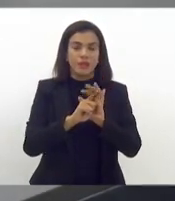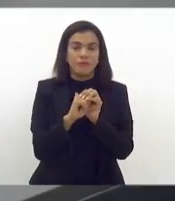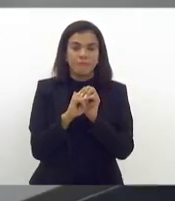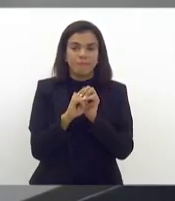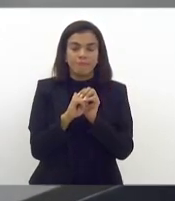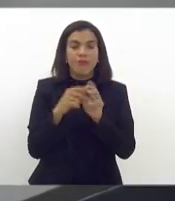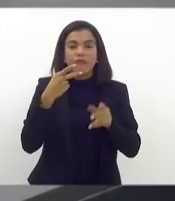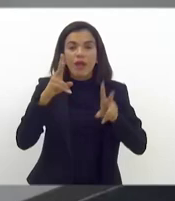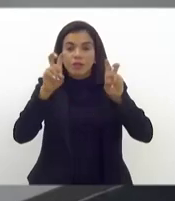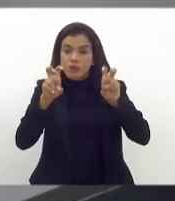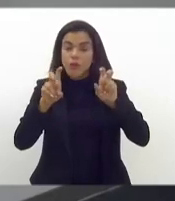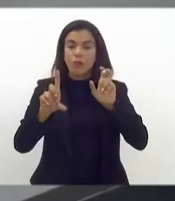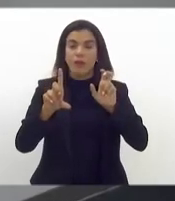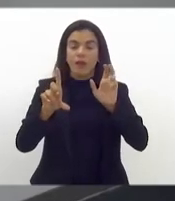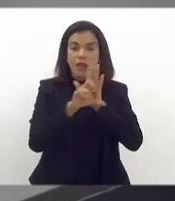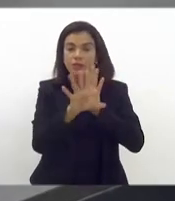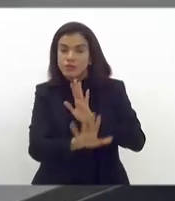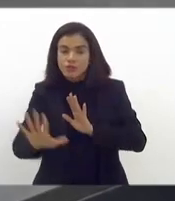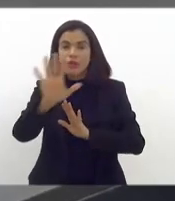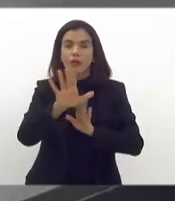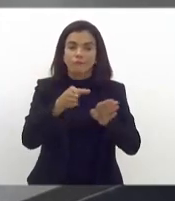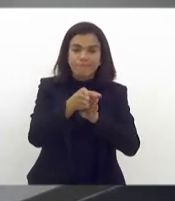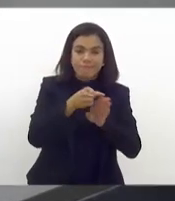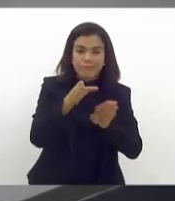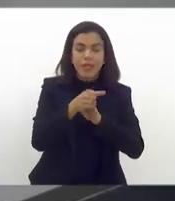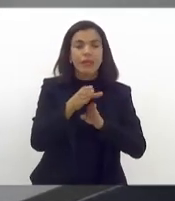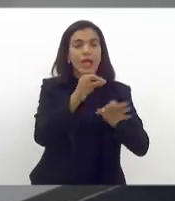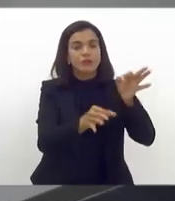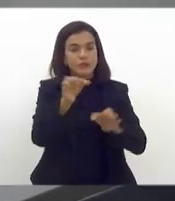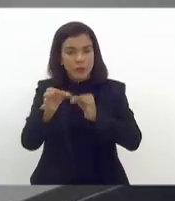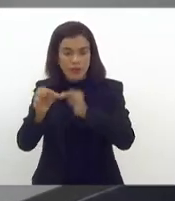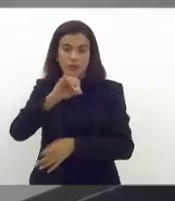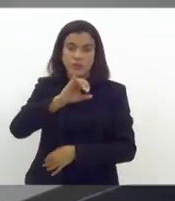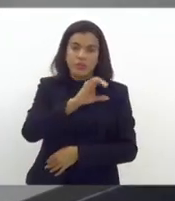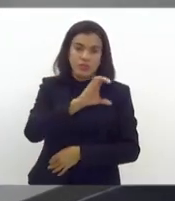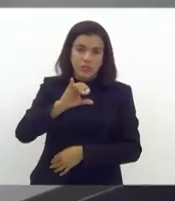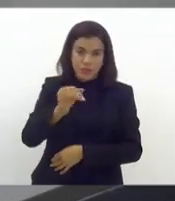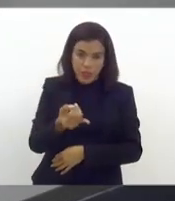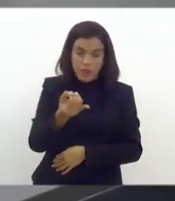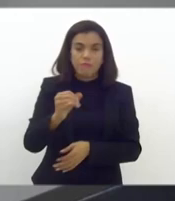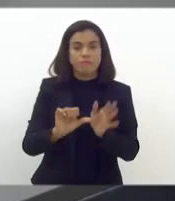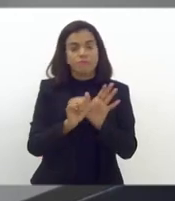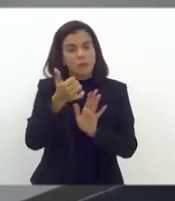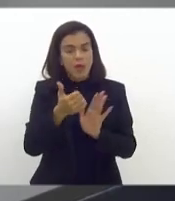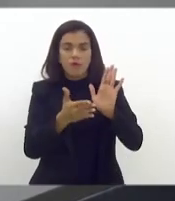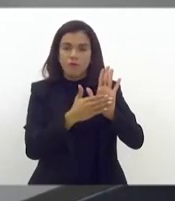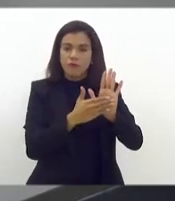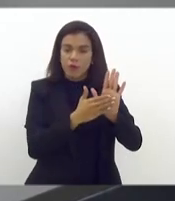de que trata da Lei Geral do Concurso Público, uma norma geral que está em tramitação na CCJ, portanto, em primeiro, foi